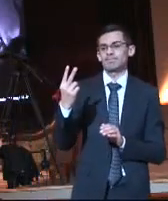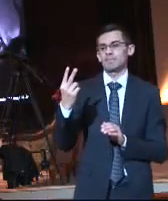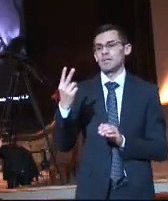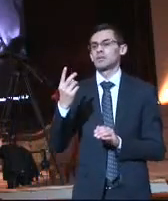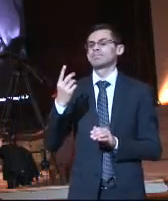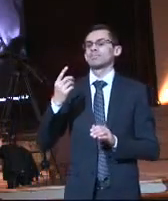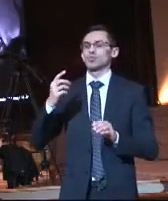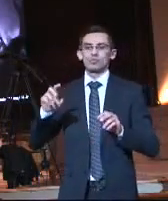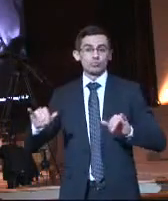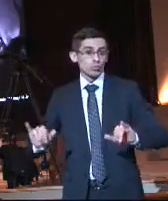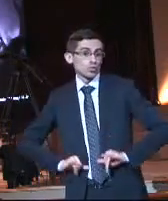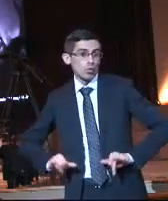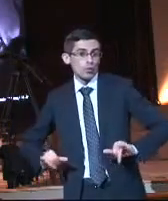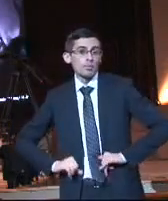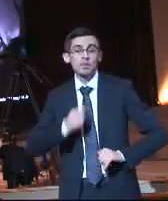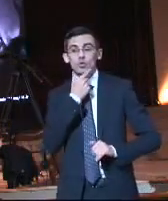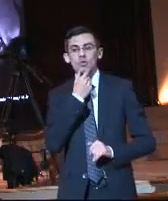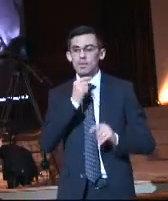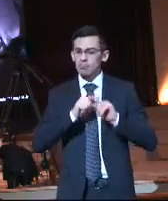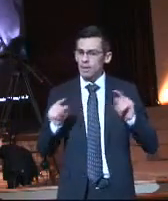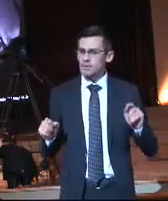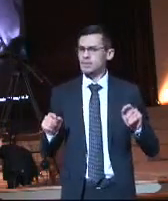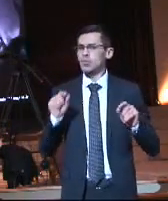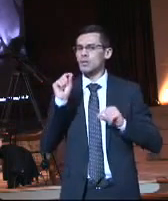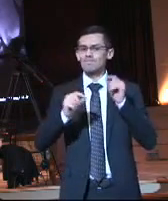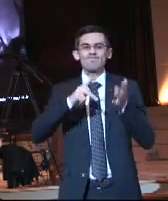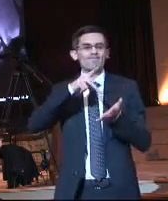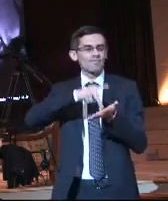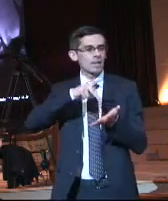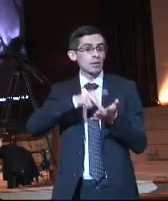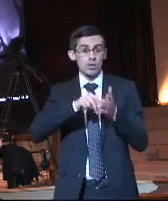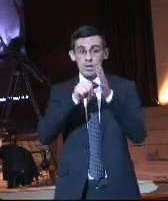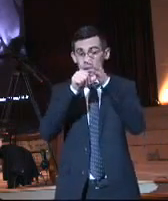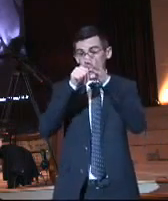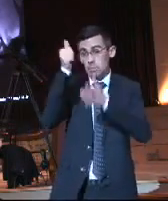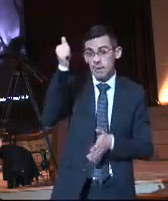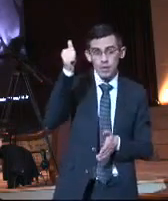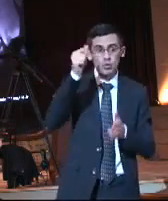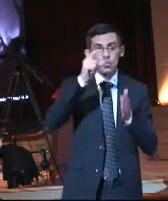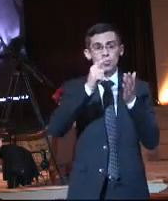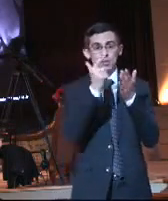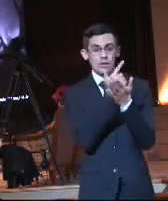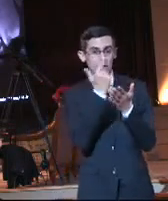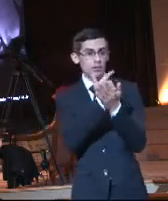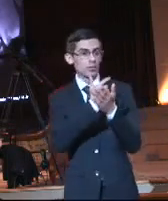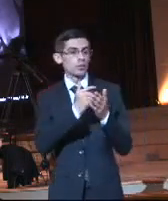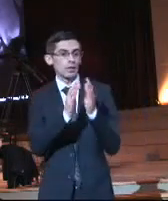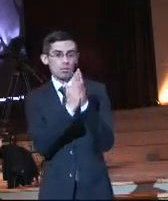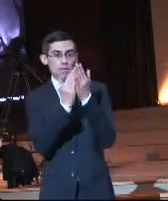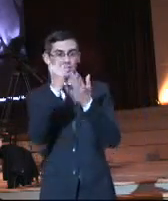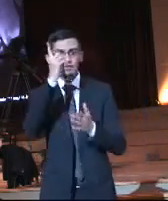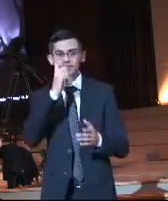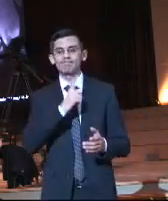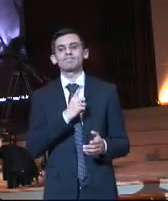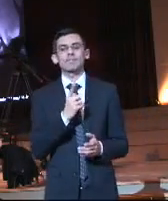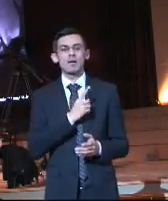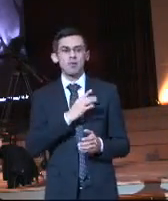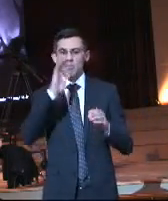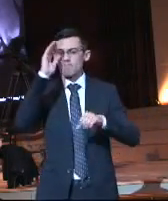sofrimento humano, e é interessante você lembrar que esse é o primeiro livro que a Bíblia tem, o